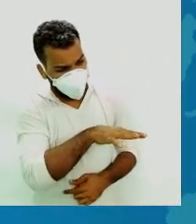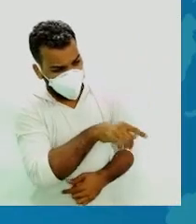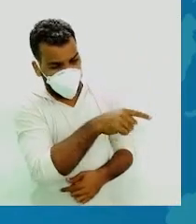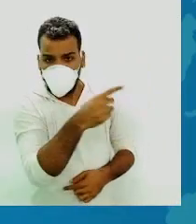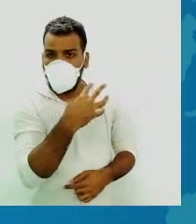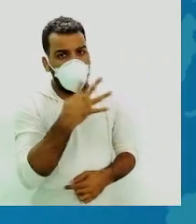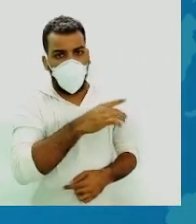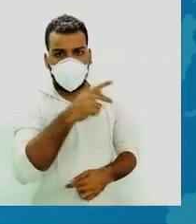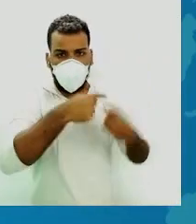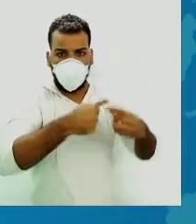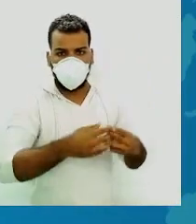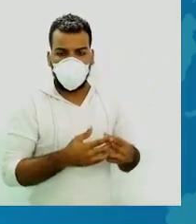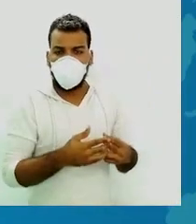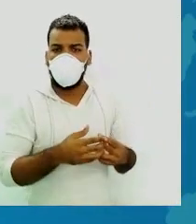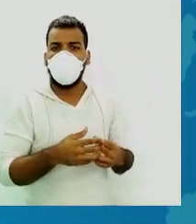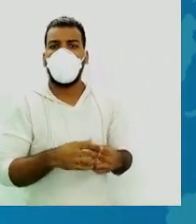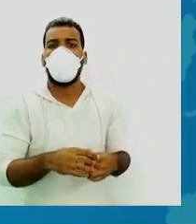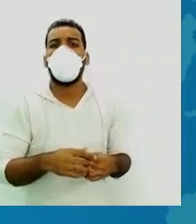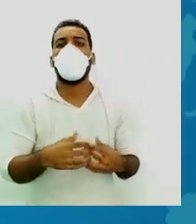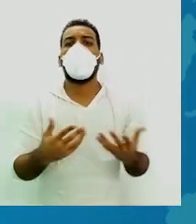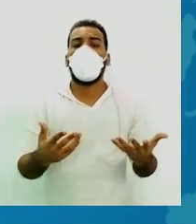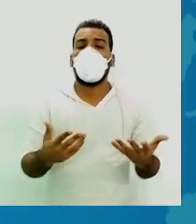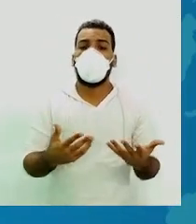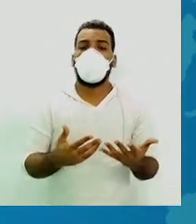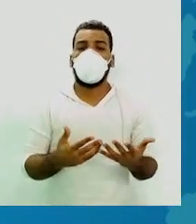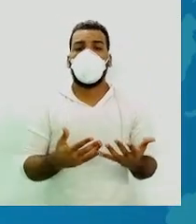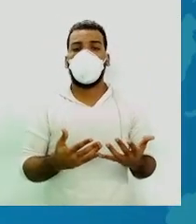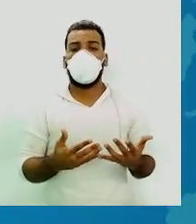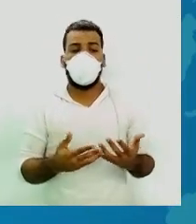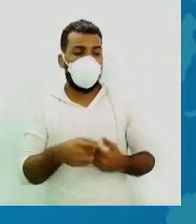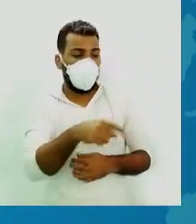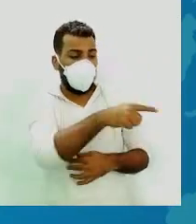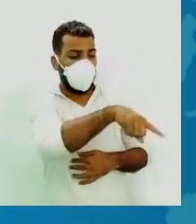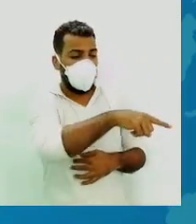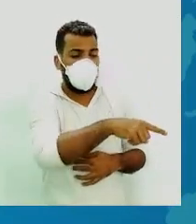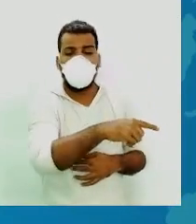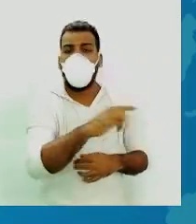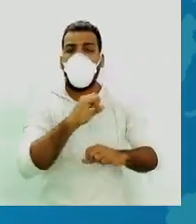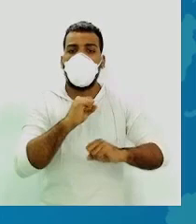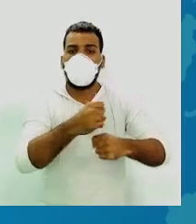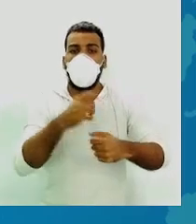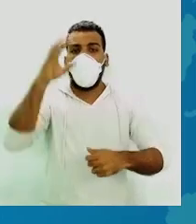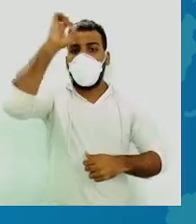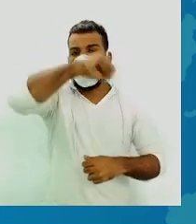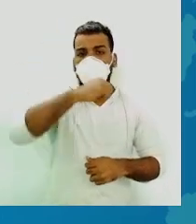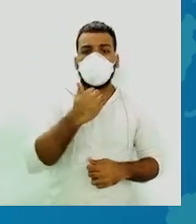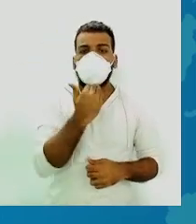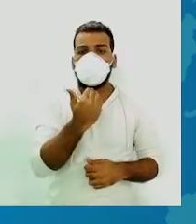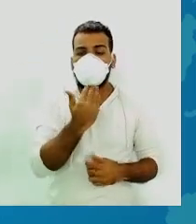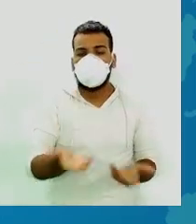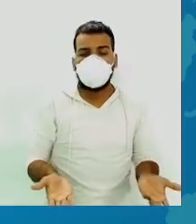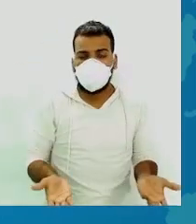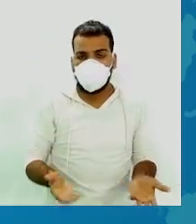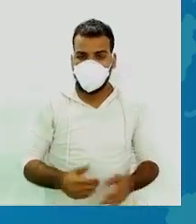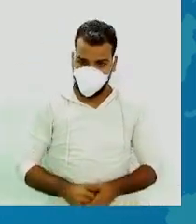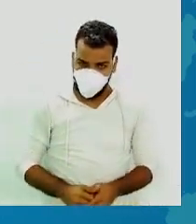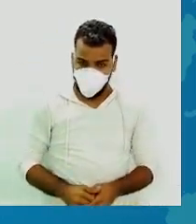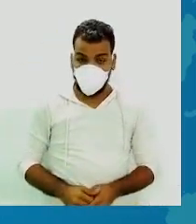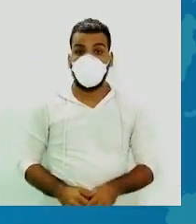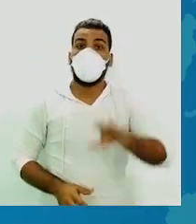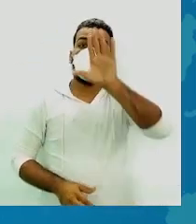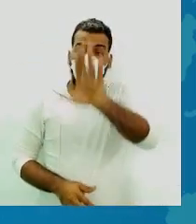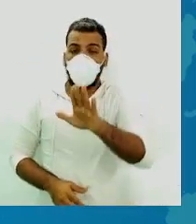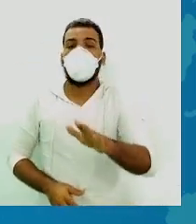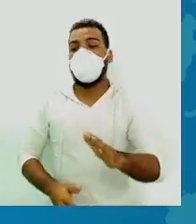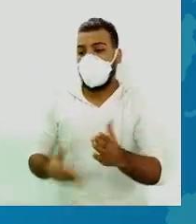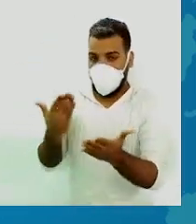esses conceitos morais e éticos, dominem sem nem sequer serem questionados. Antes de continuar a aula, eu